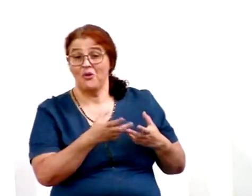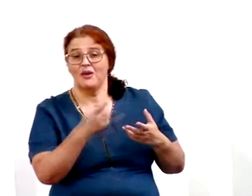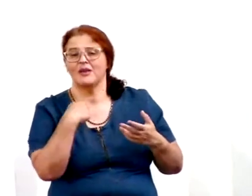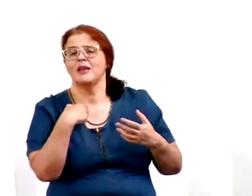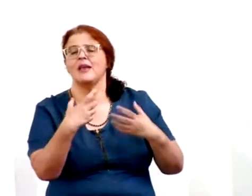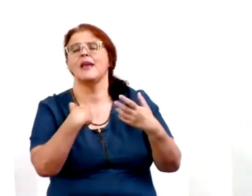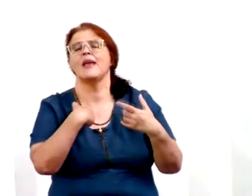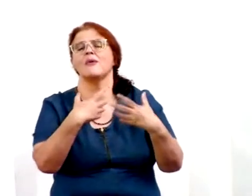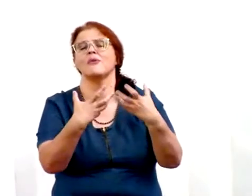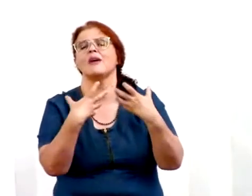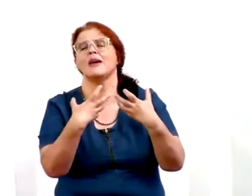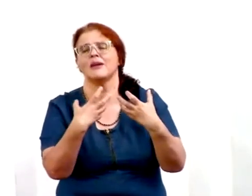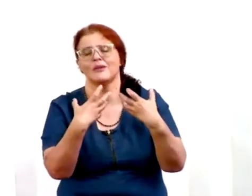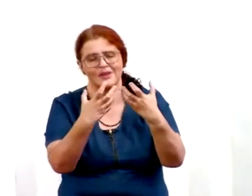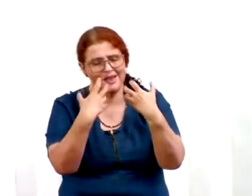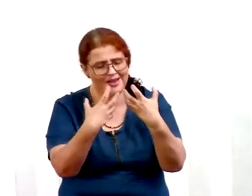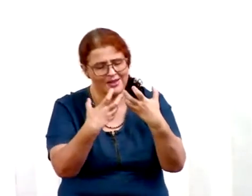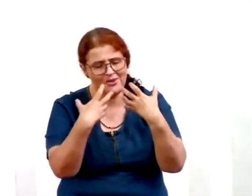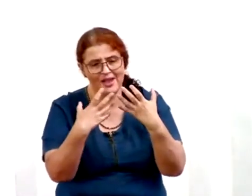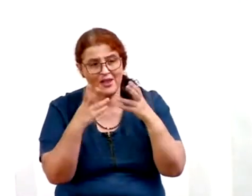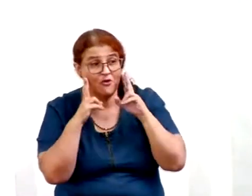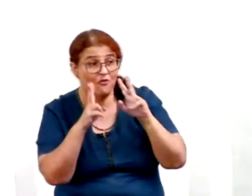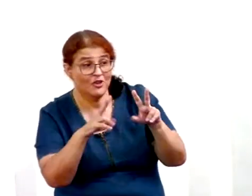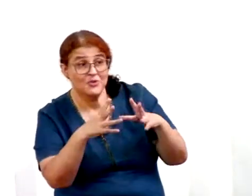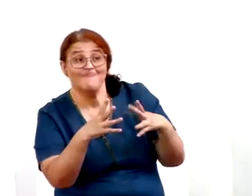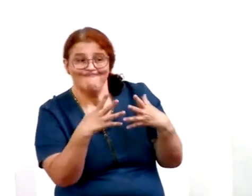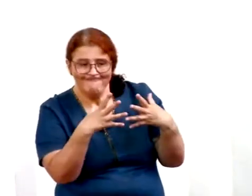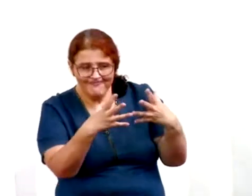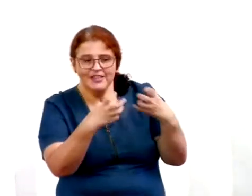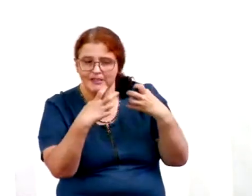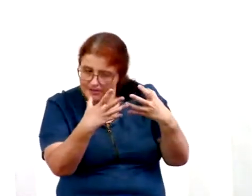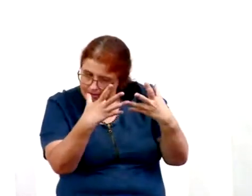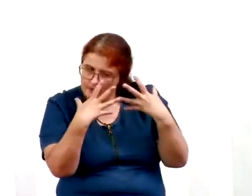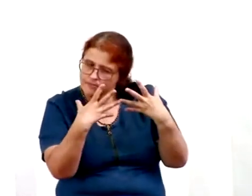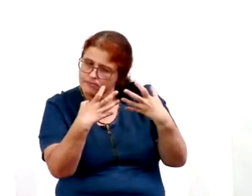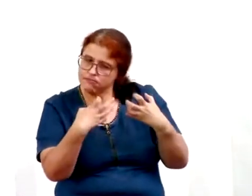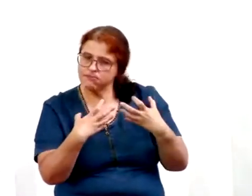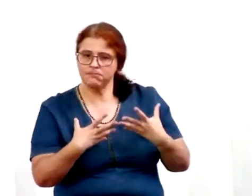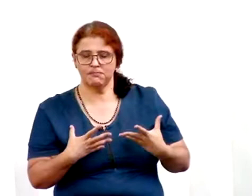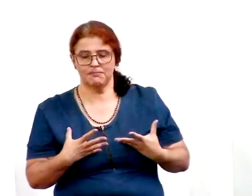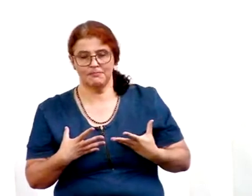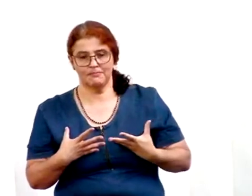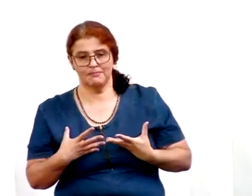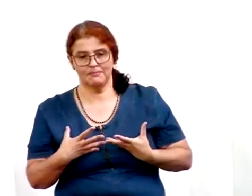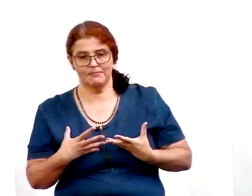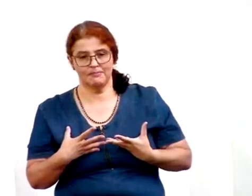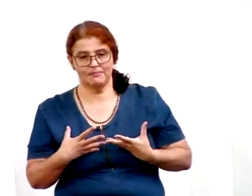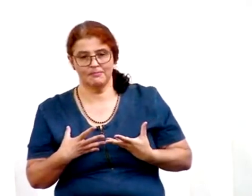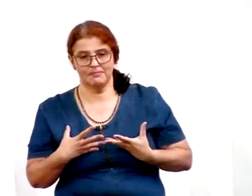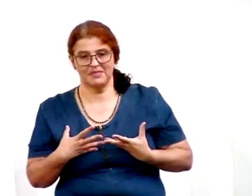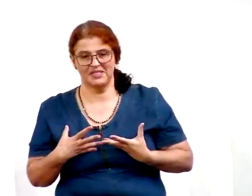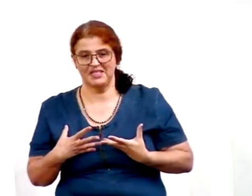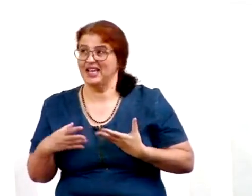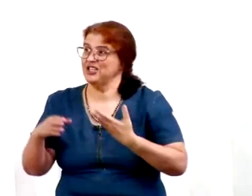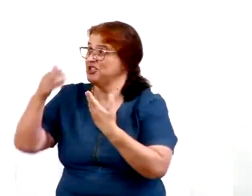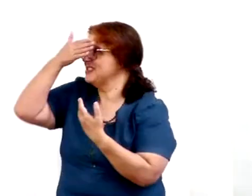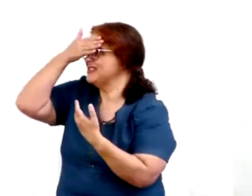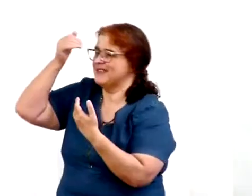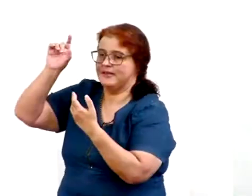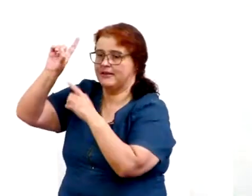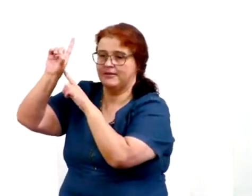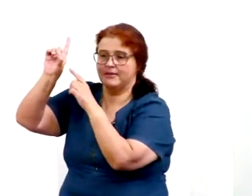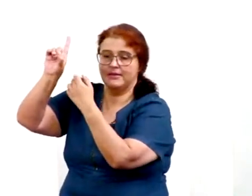temos e recaindo no pecado da cobiça. Quando eu murmuro, eu simplesmente